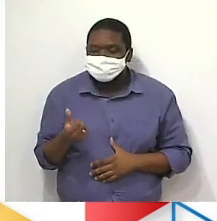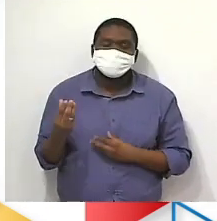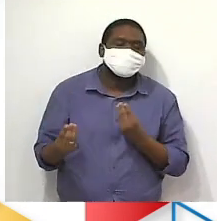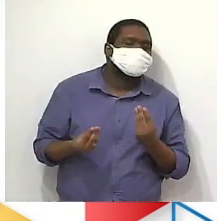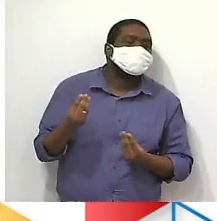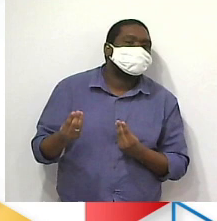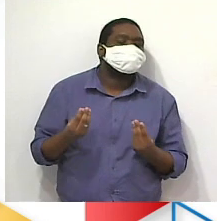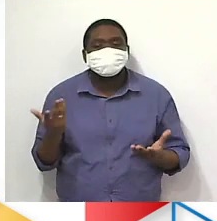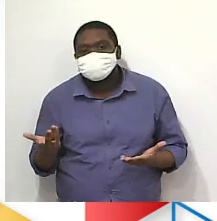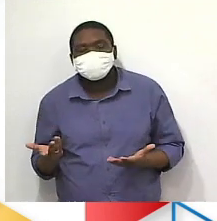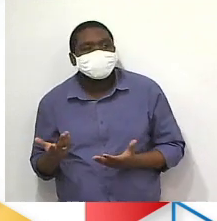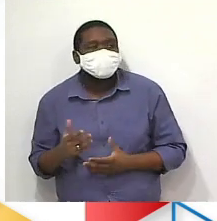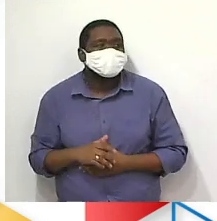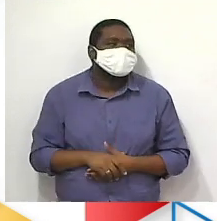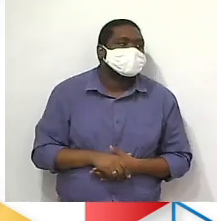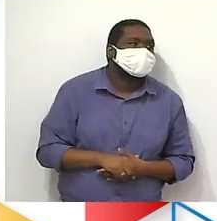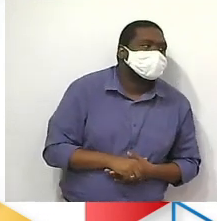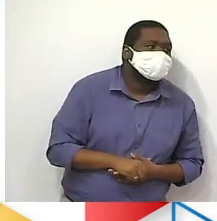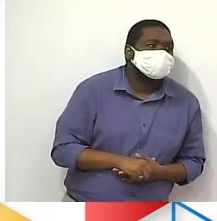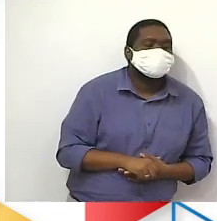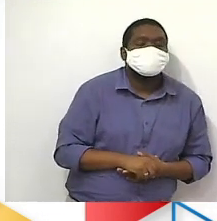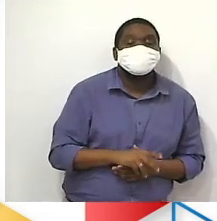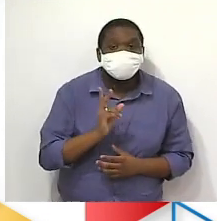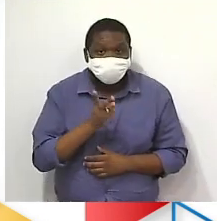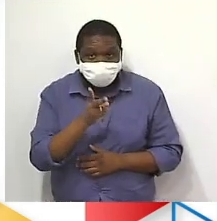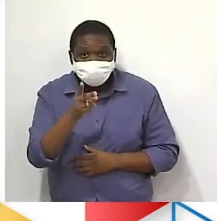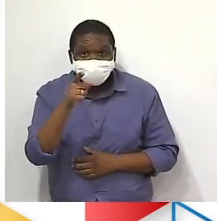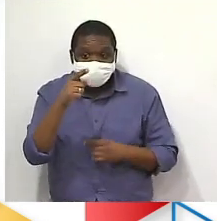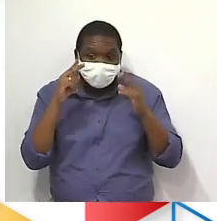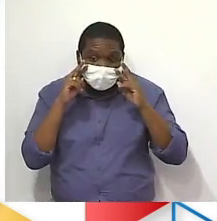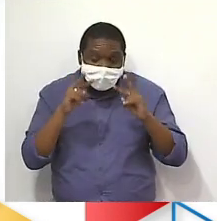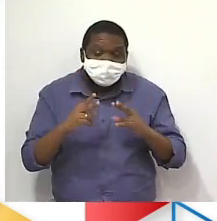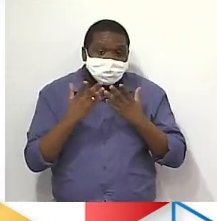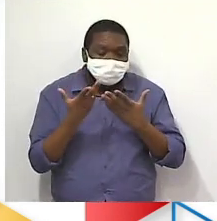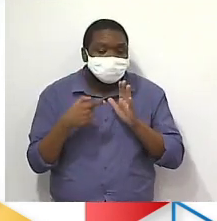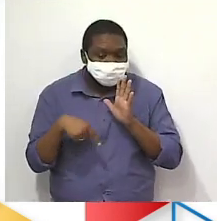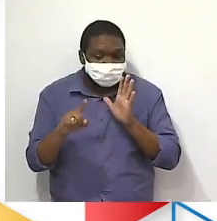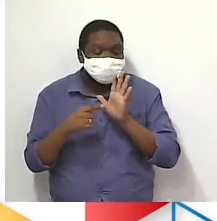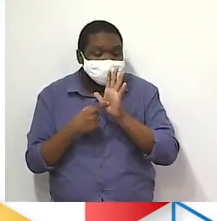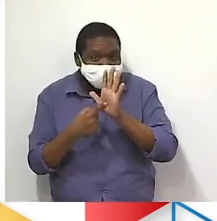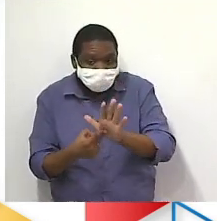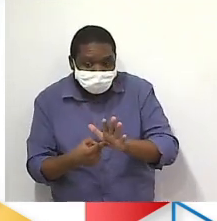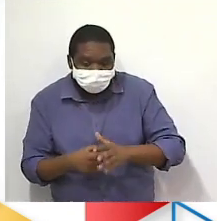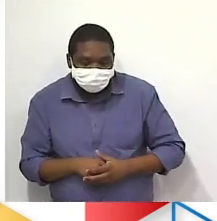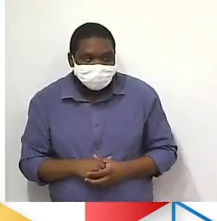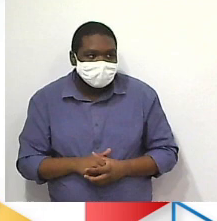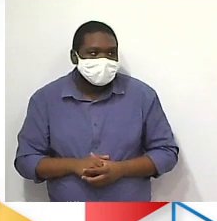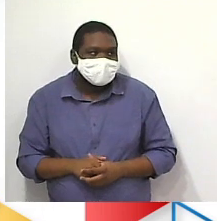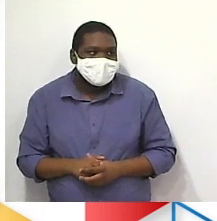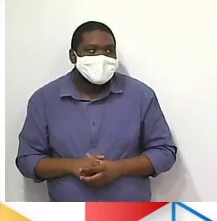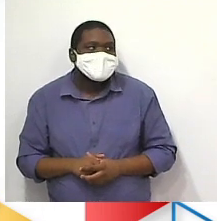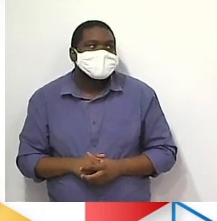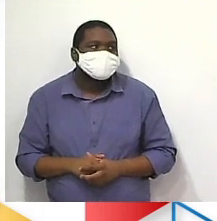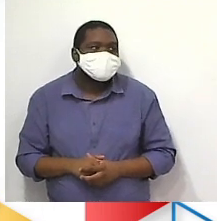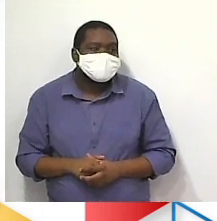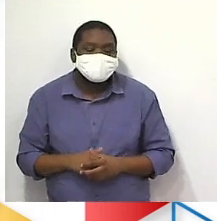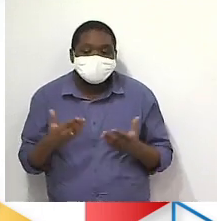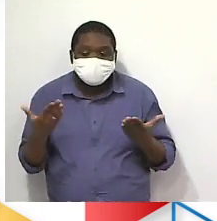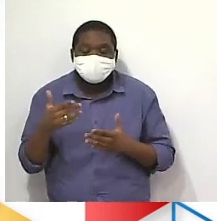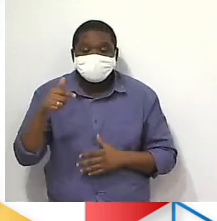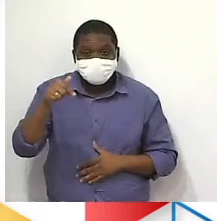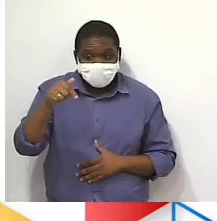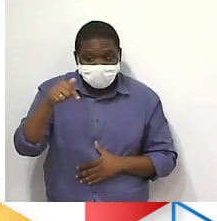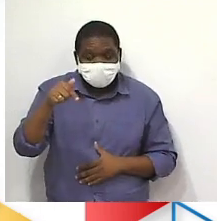que ficaria? Então se liga aí, né? Continua no slide comigo que você vai ver, ó. Vou te mostrar agora 7, 5 e 4